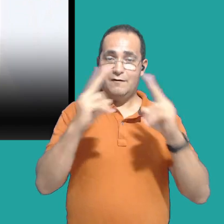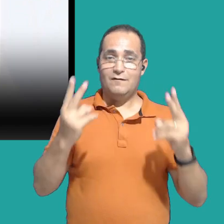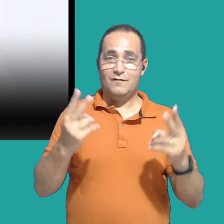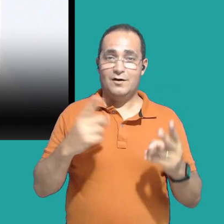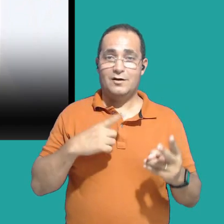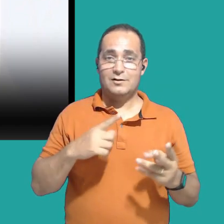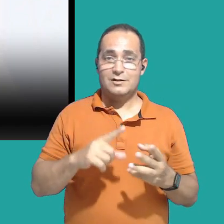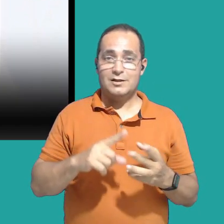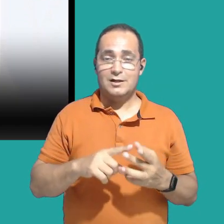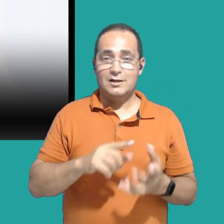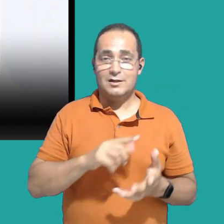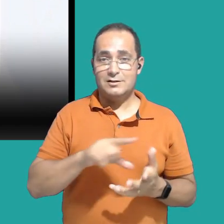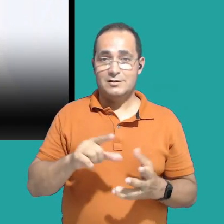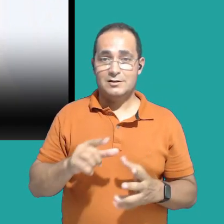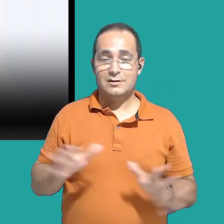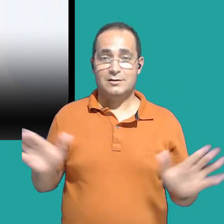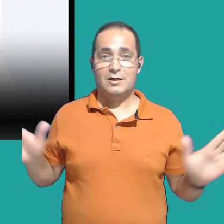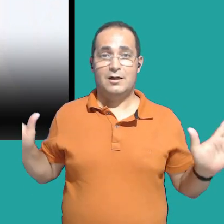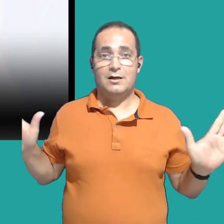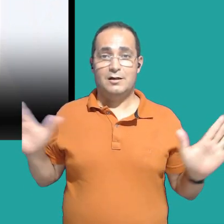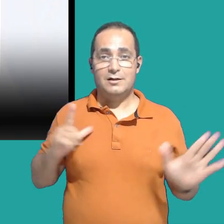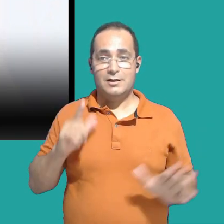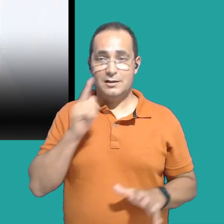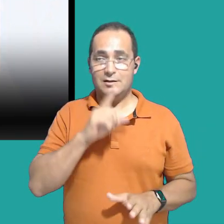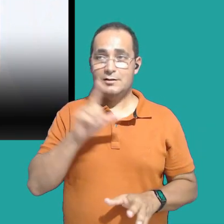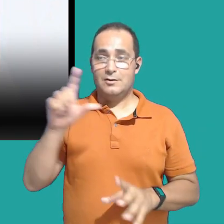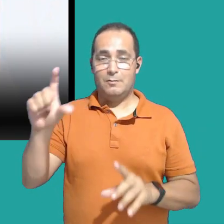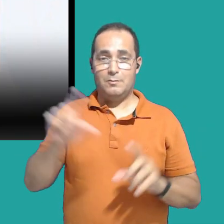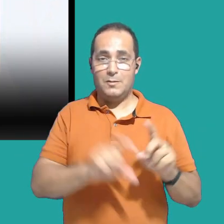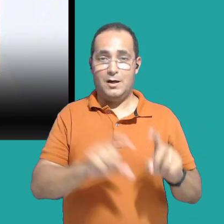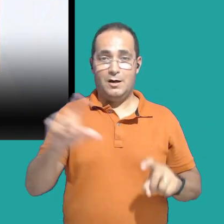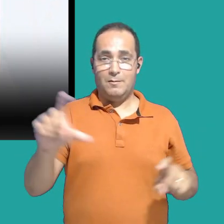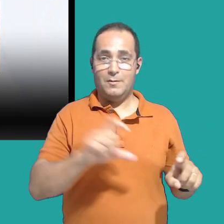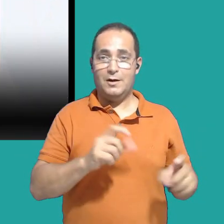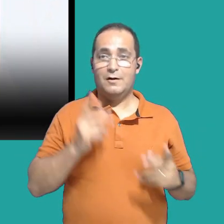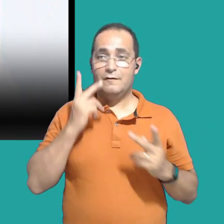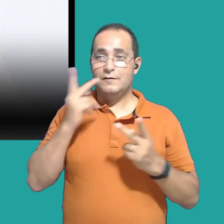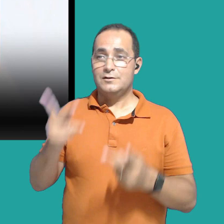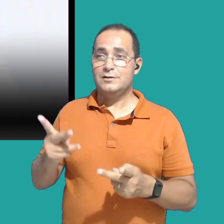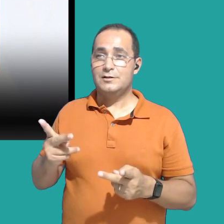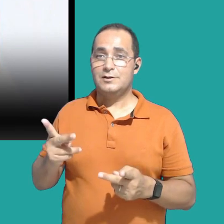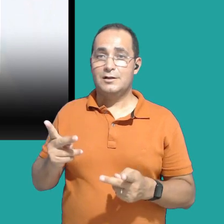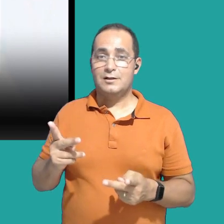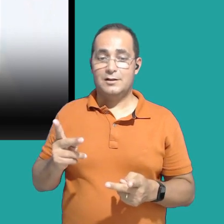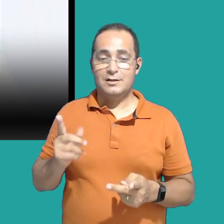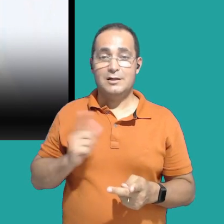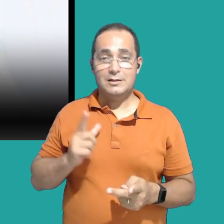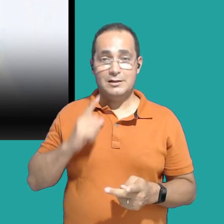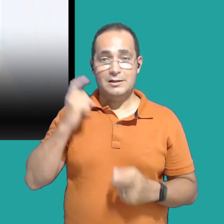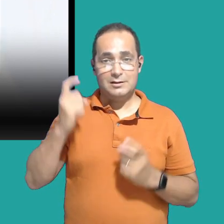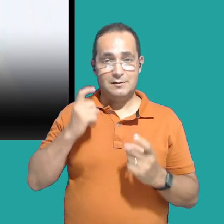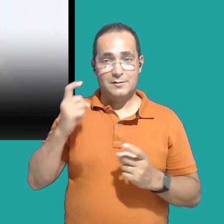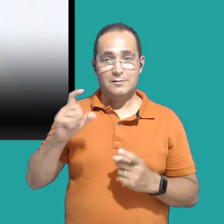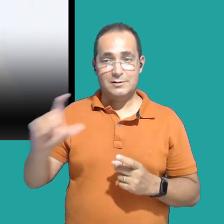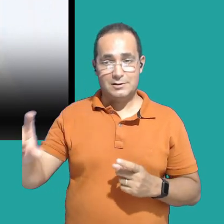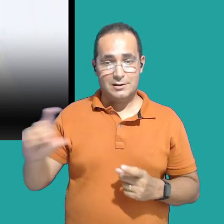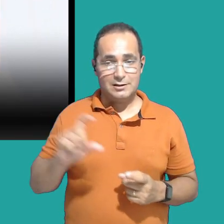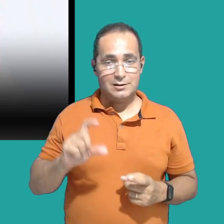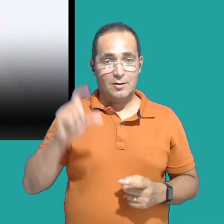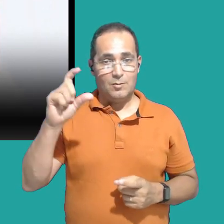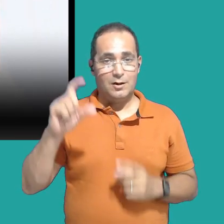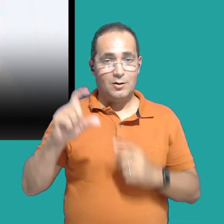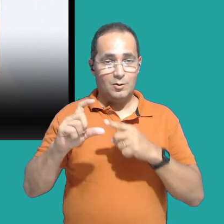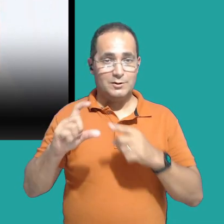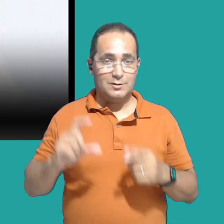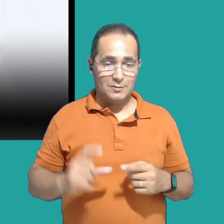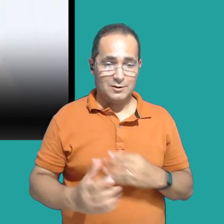Torre Eiffel, eu me lembro. Tem um monte de coisa do Redentor, o cara é desenrolado. Ele visita, mas também sempre